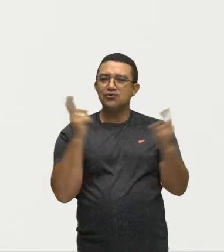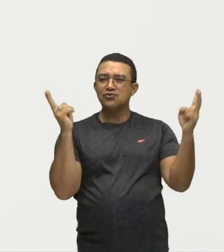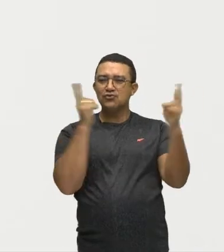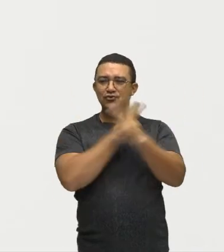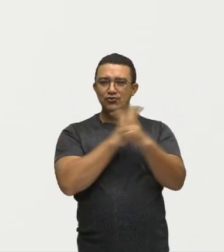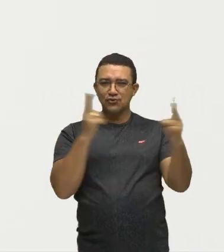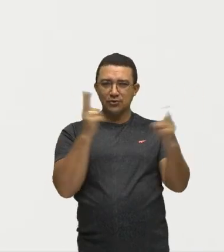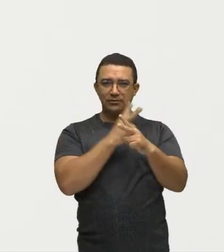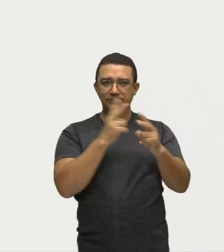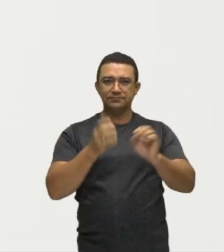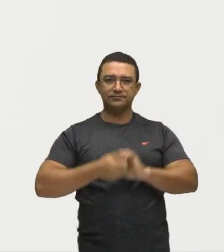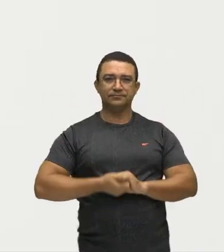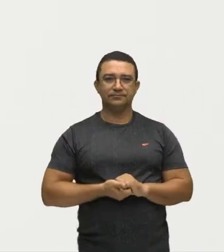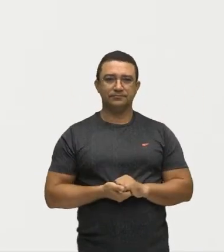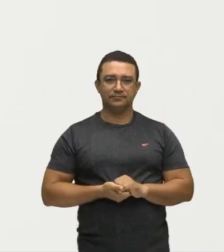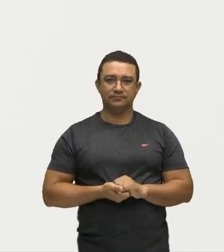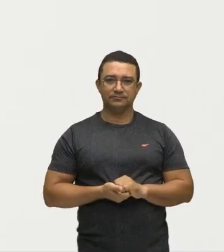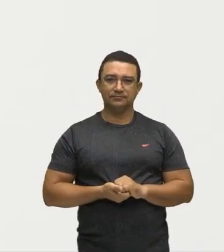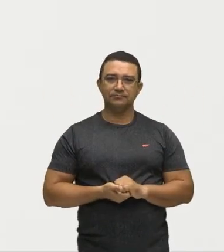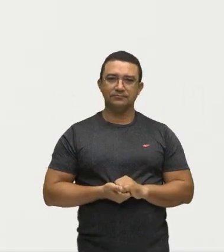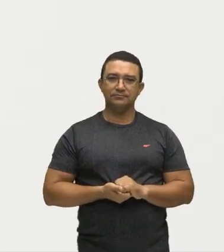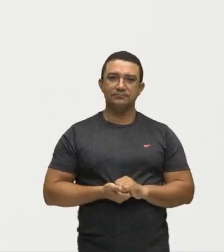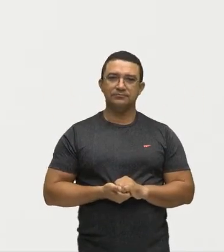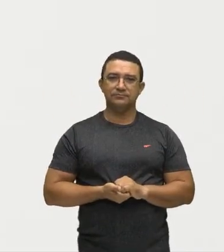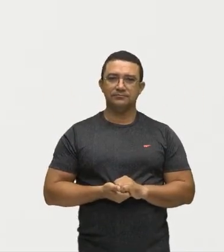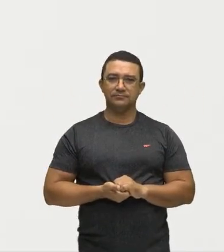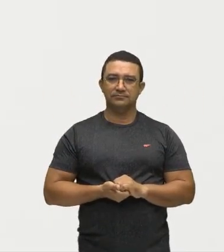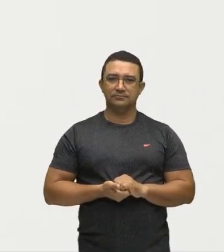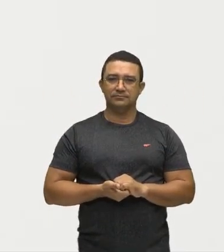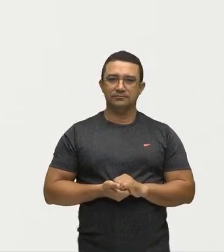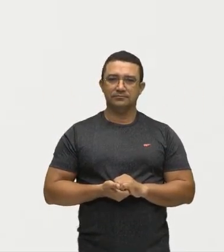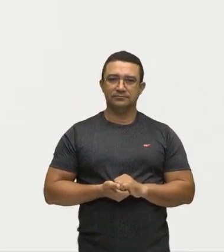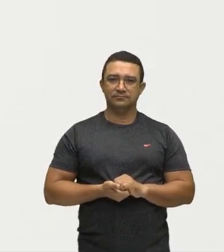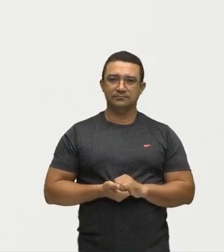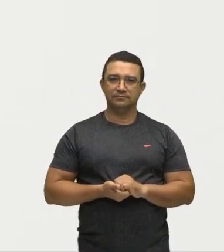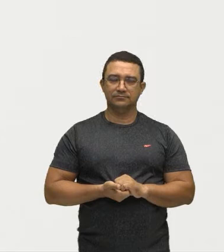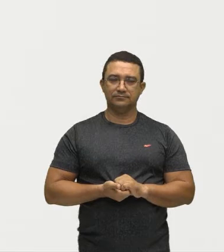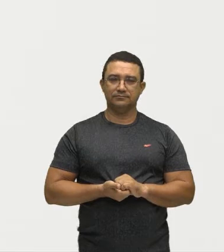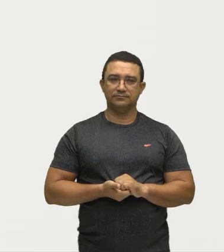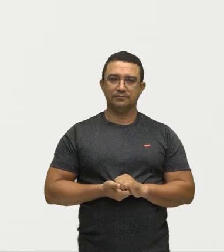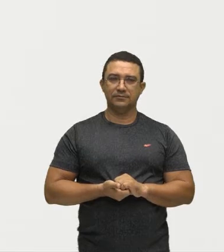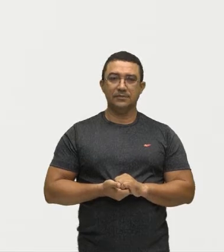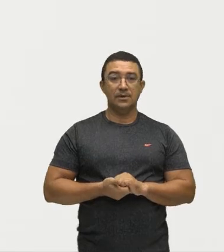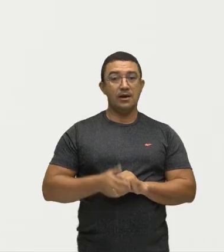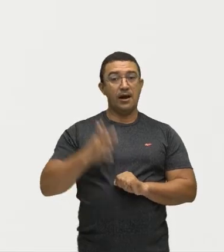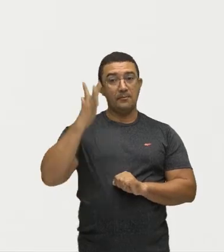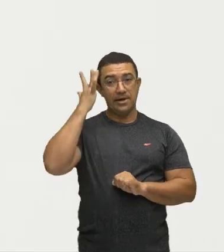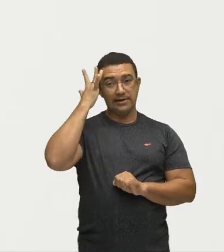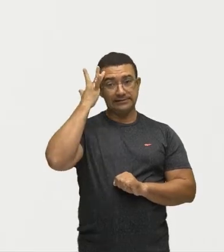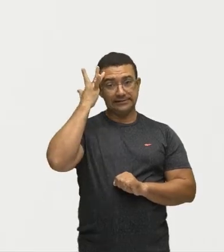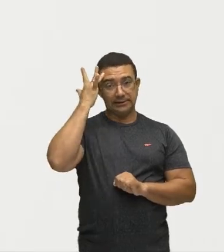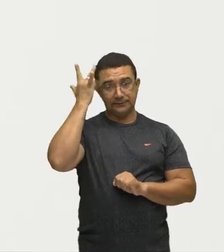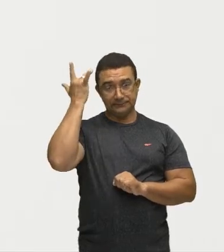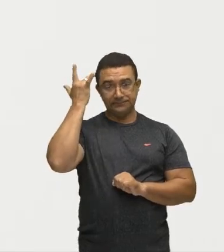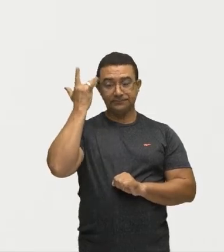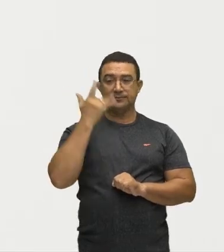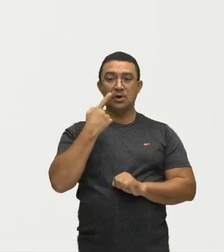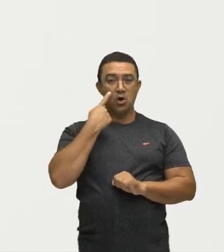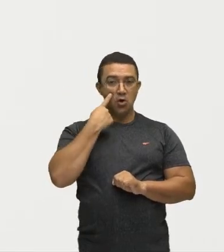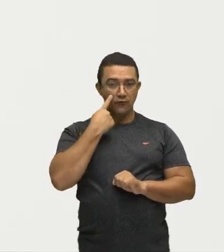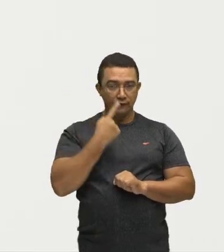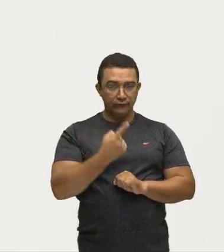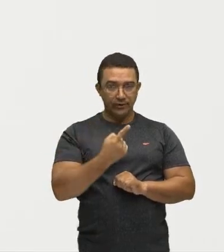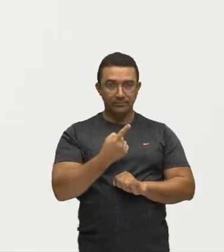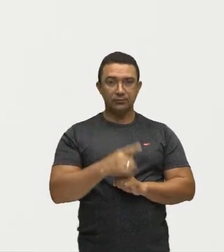Fria não, professor. Fria é a sua cabeça. Vamos fazer direitinho aqui, ó. Amanheceu,